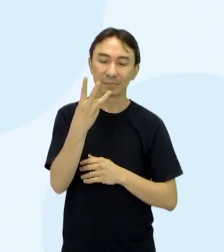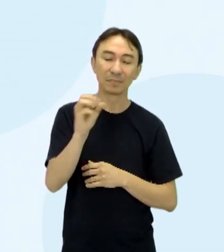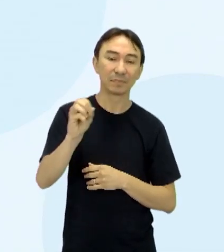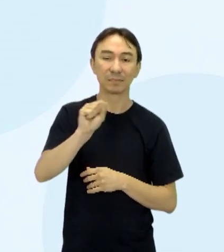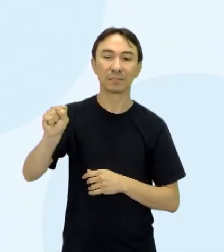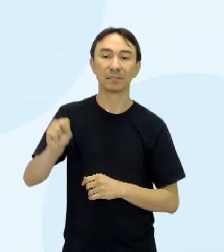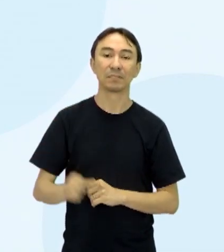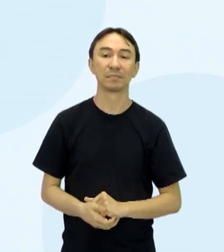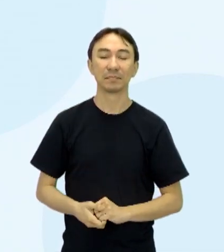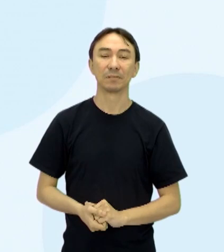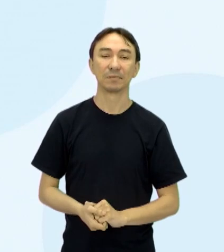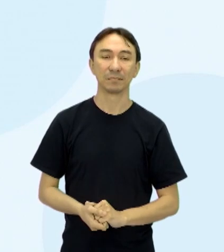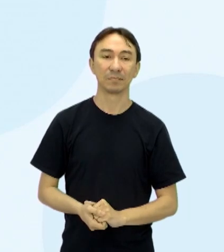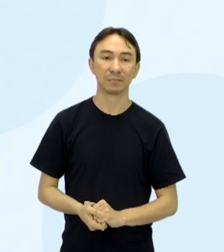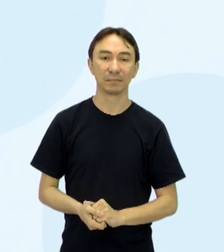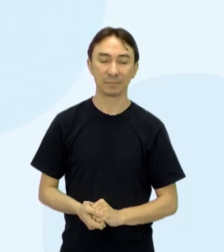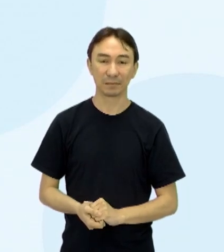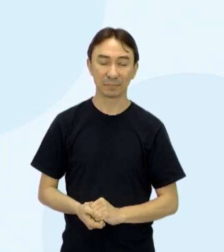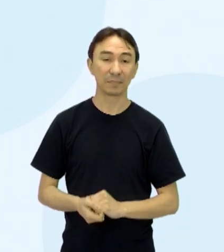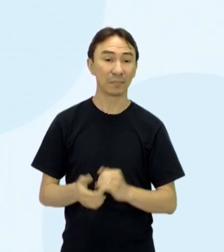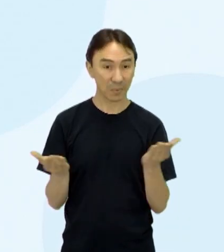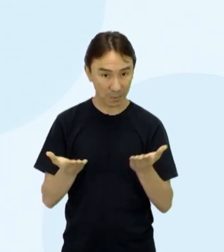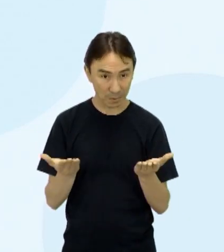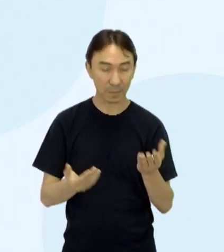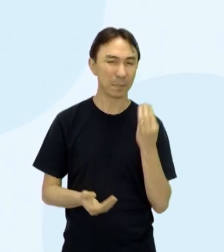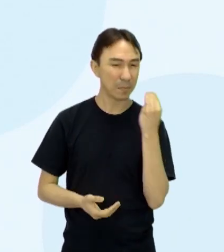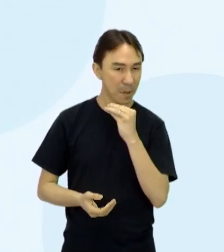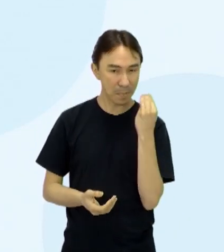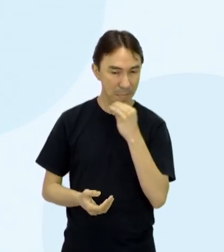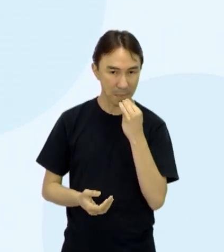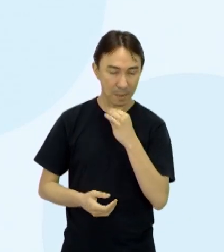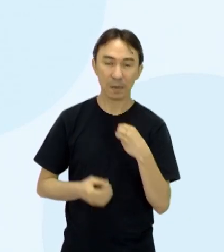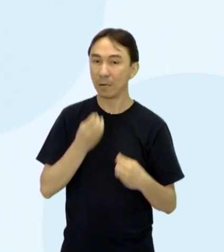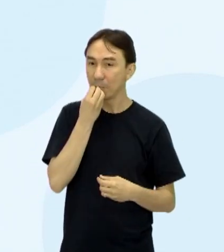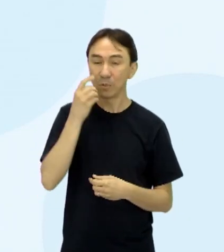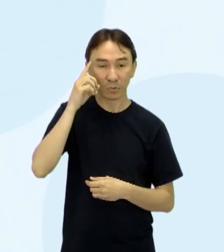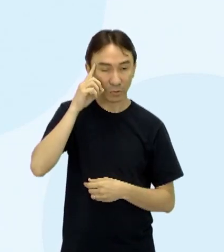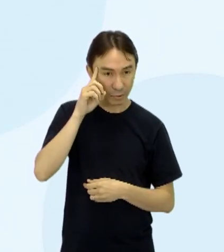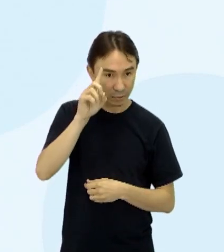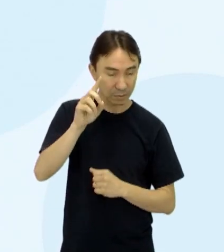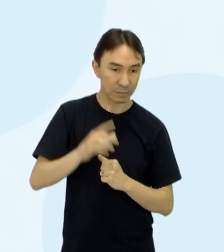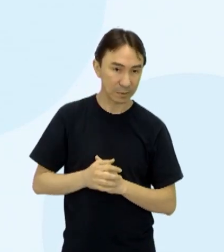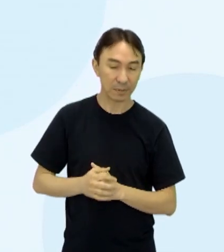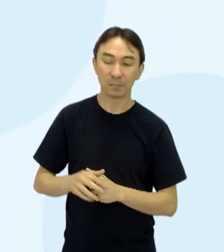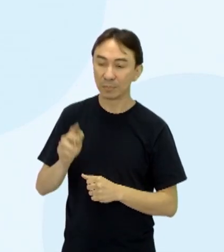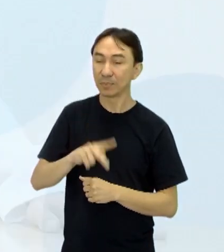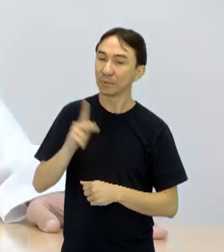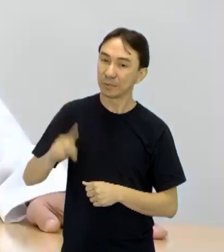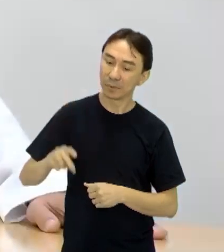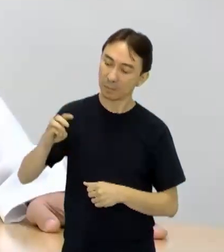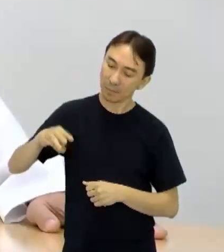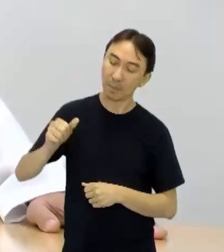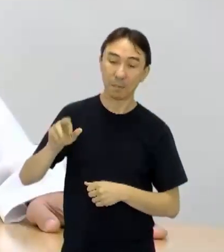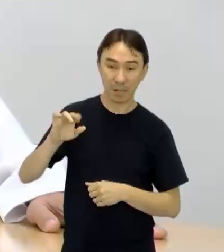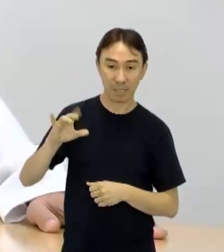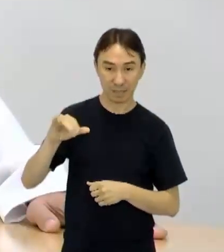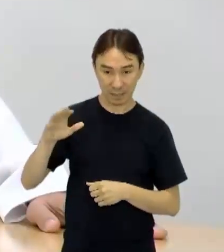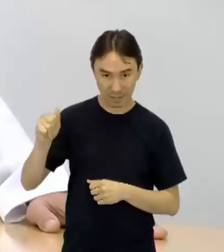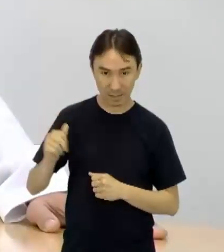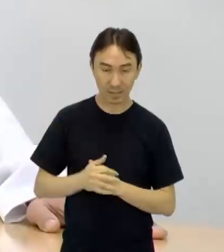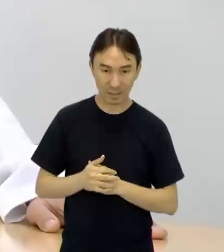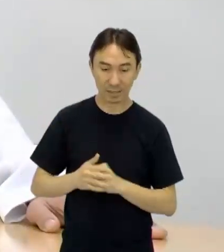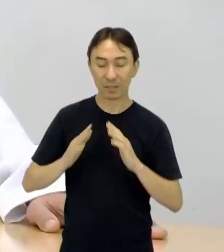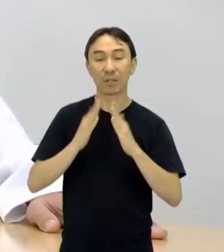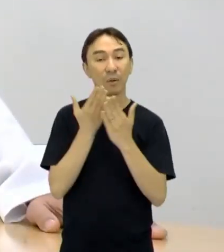segundos. Muito bem, então eu vou aproveitar para ler mais uns bons dias aqui, tá bom? A Promárcia, da Escola Professor João